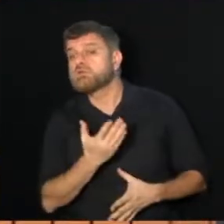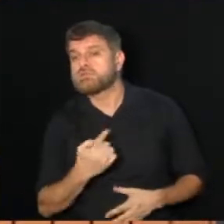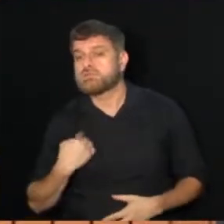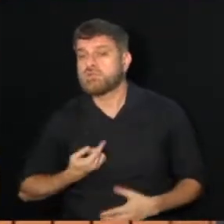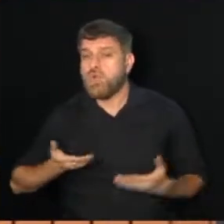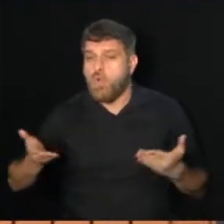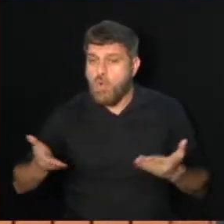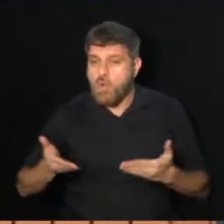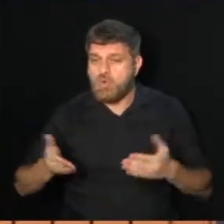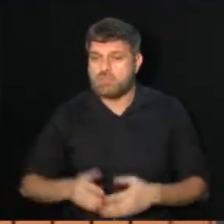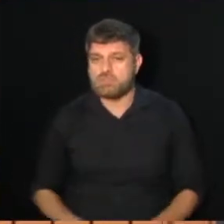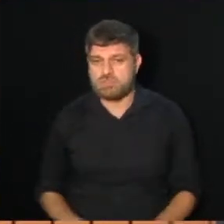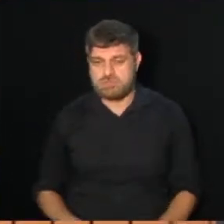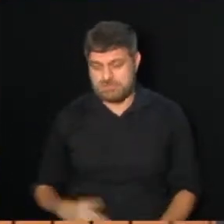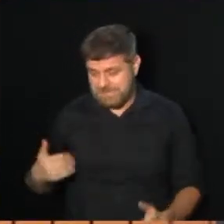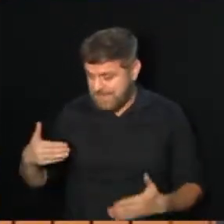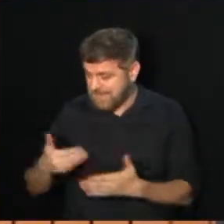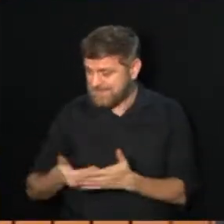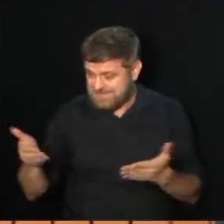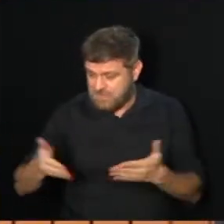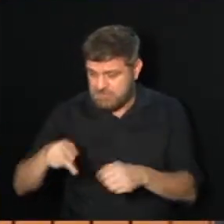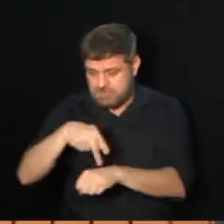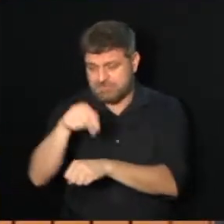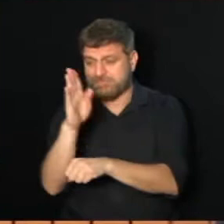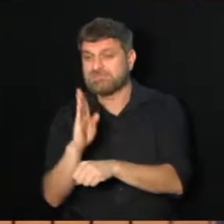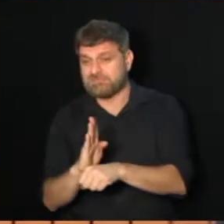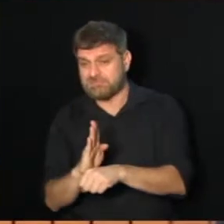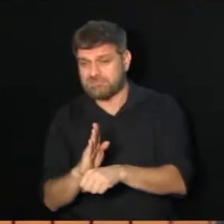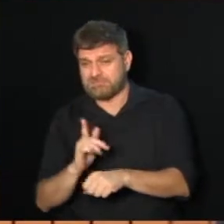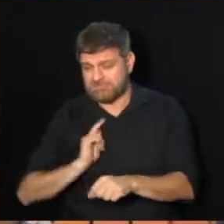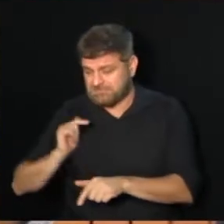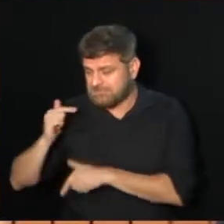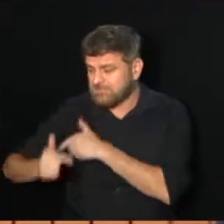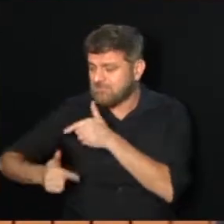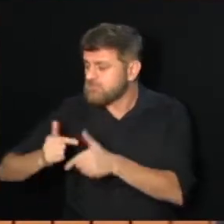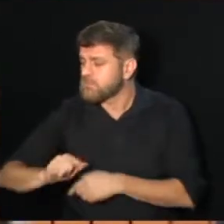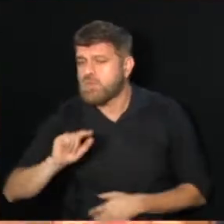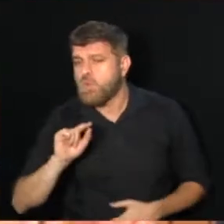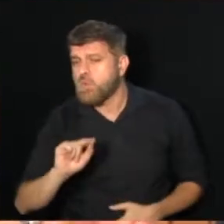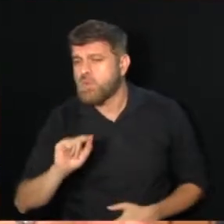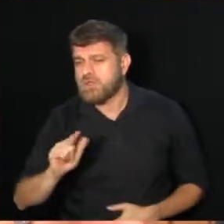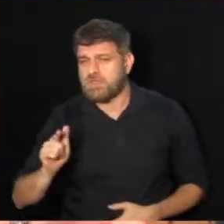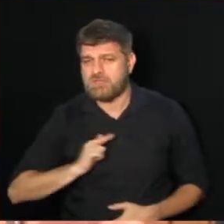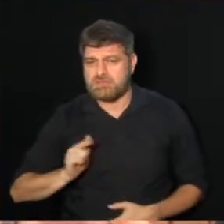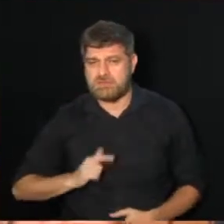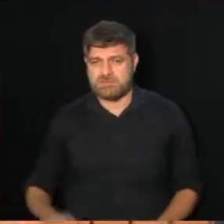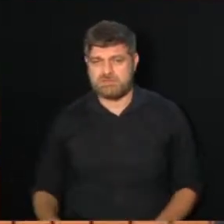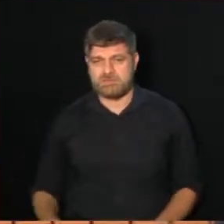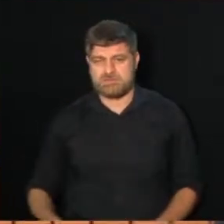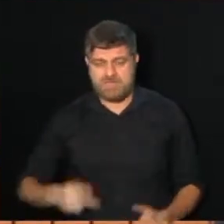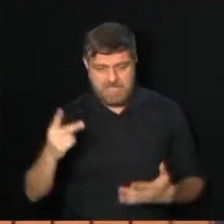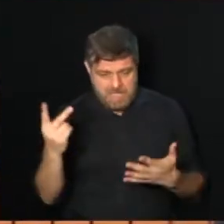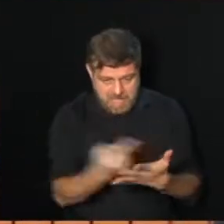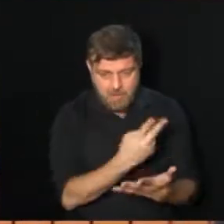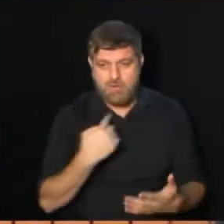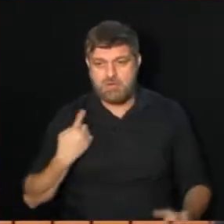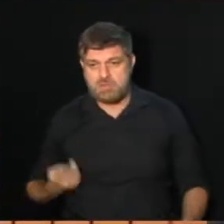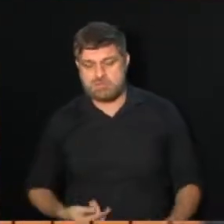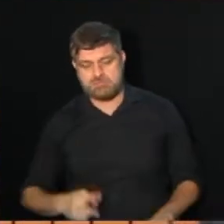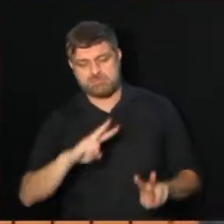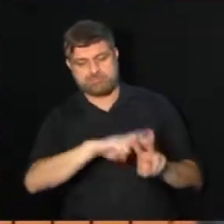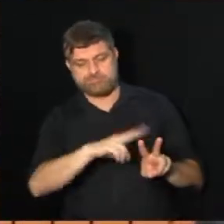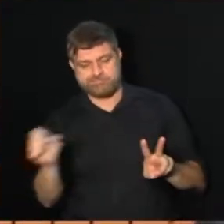temos hoje, nesse Estado, até hoje, fazendo, trabalhando, combatendo o efeito, numa medida